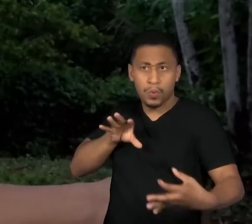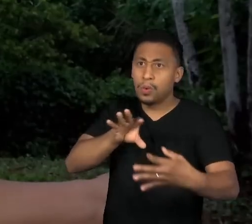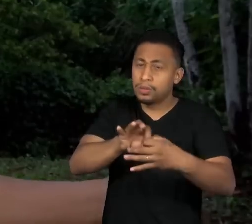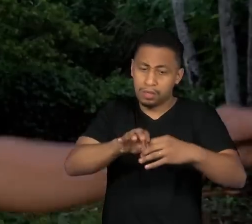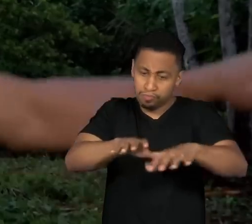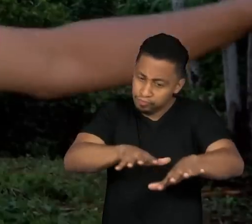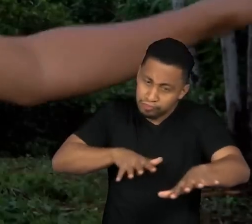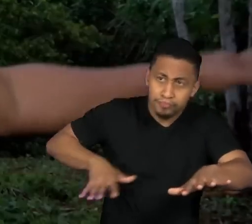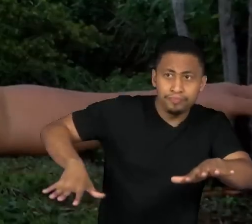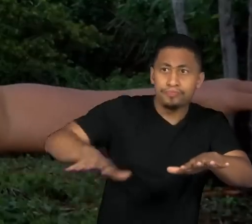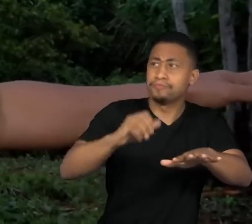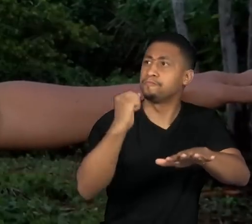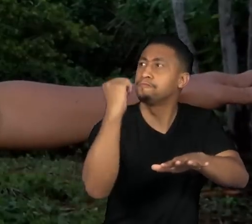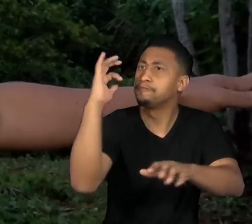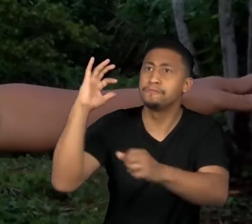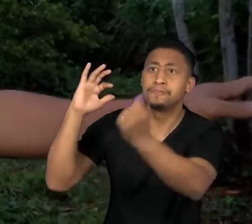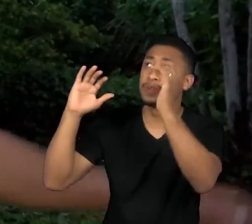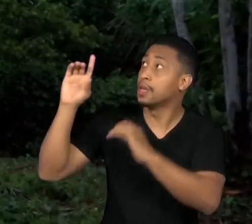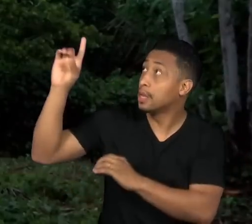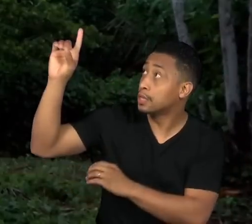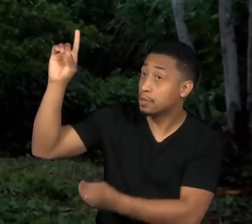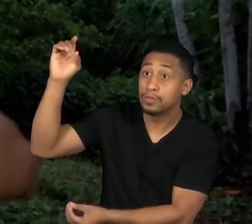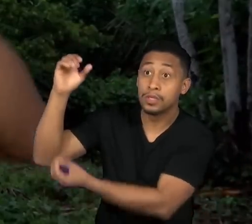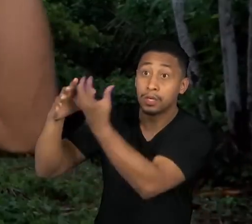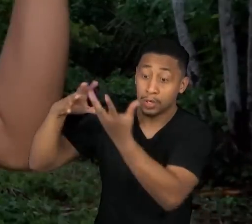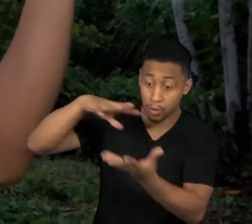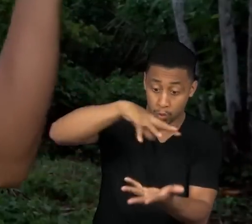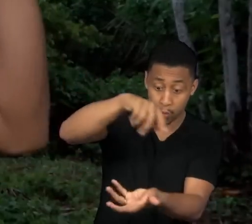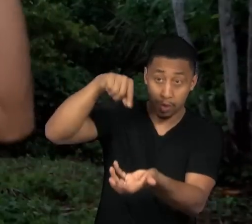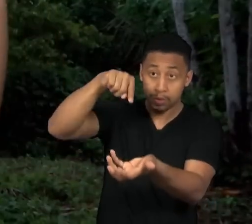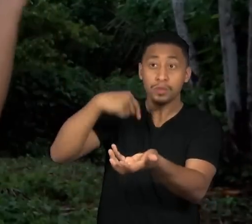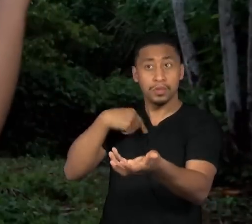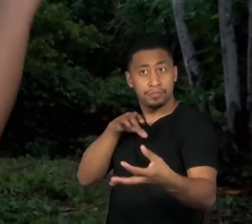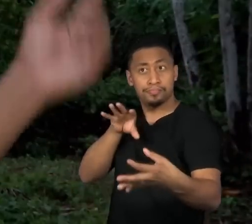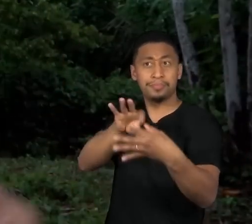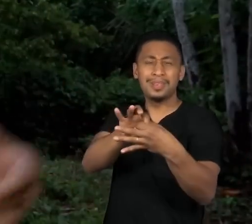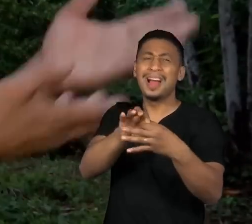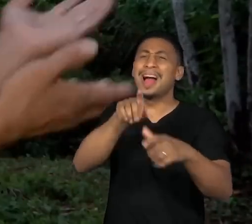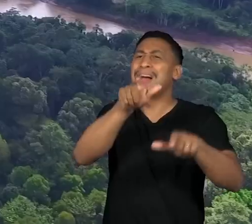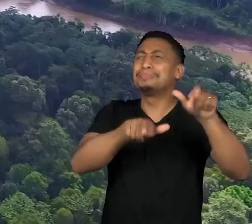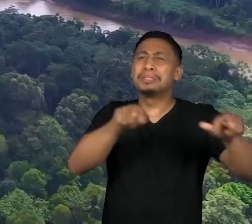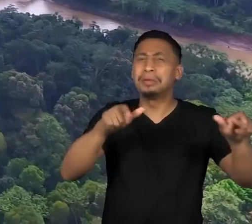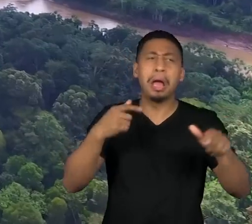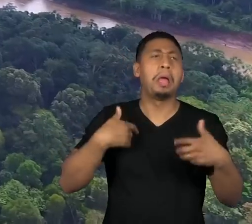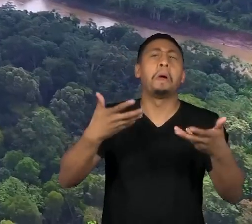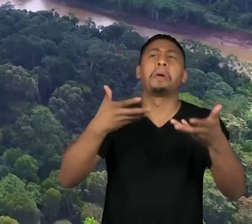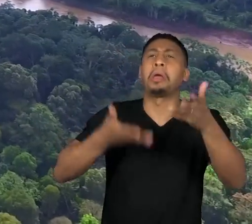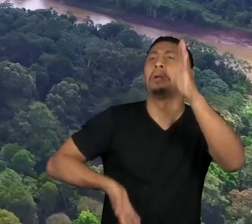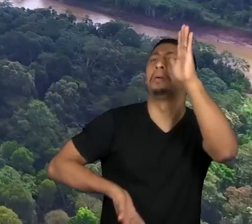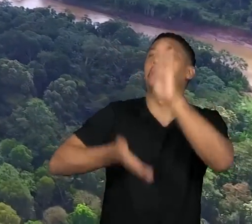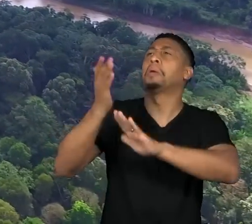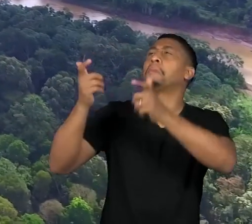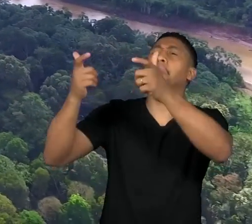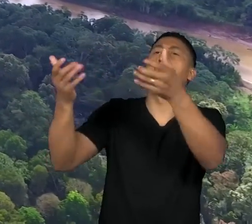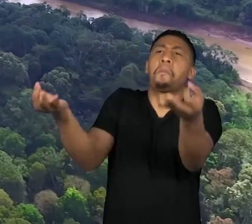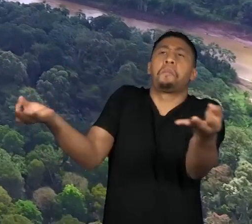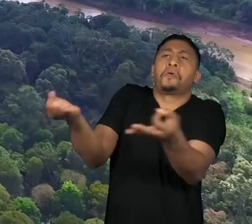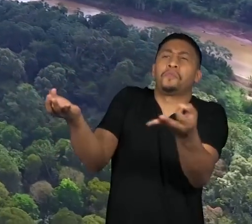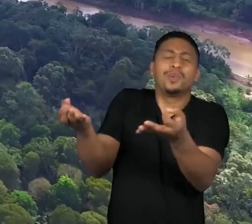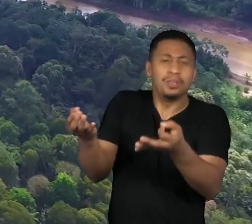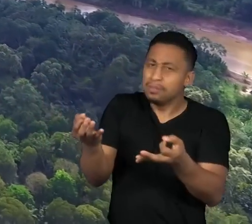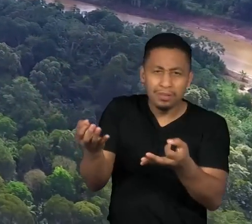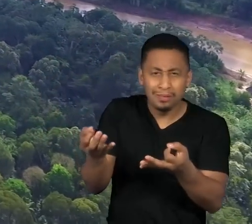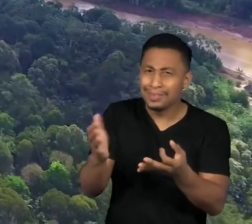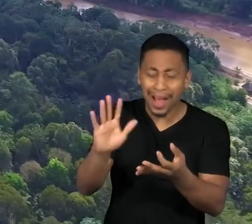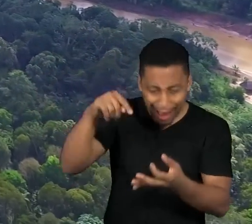foi feito. Aqui é a criação dele. Muita gente fala que quero ir para um paraíso. Que paraíso? Se aqui é um paraíso já dado nas nossas mãos. Nós estamos aqui com